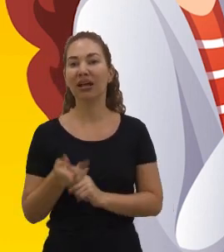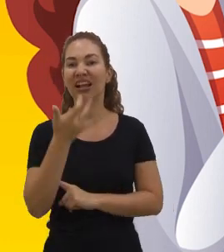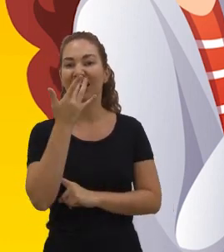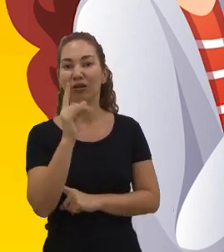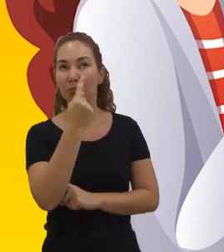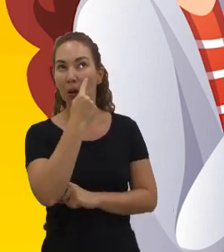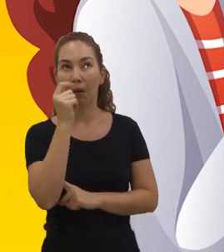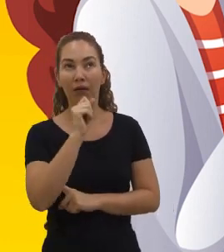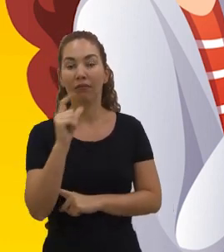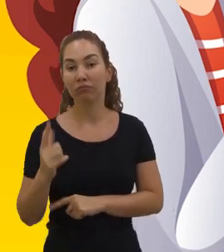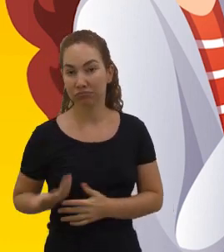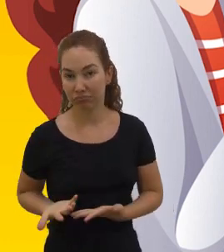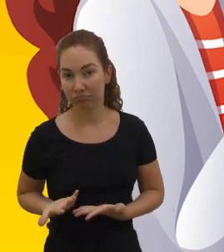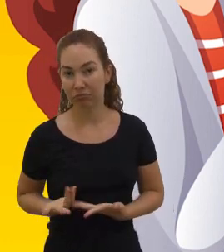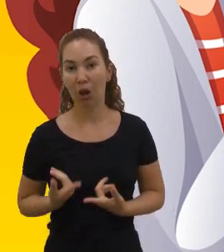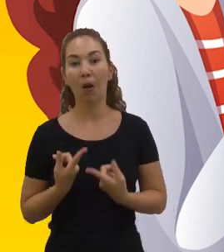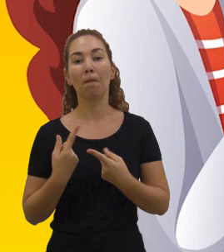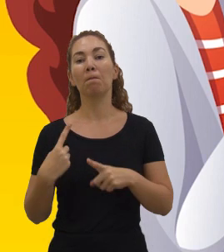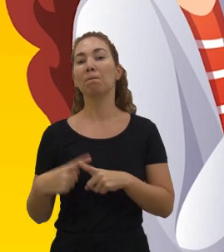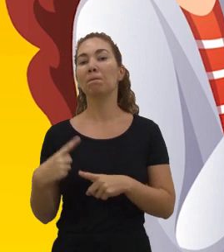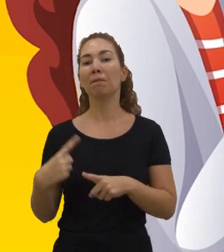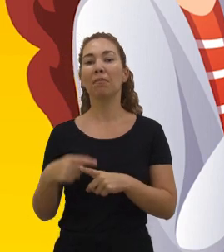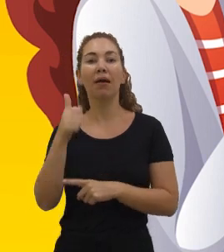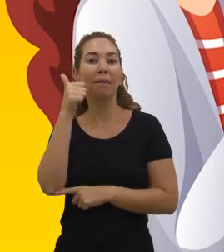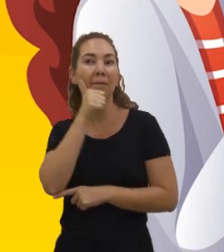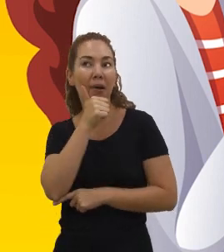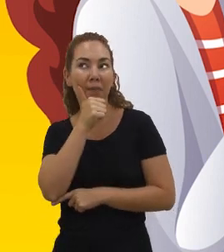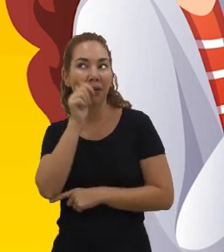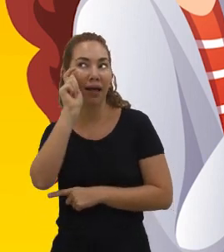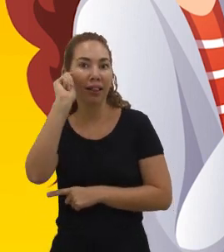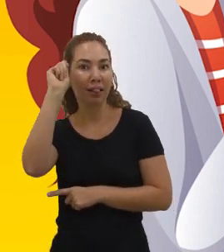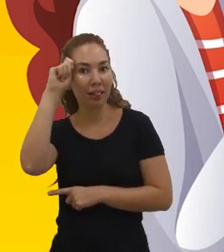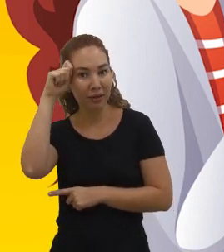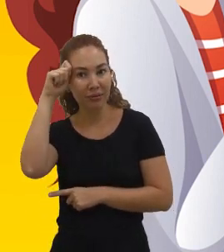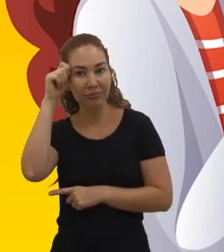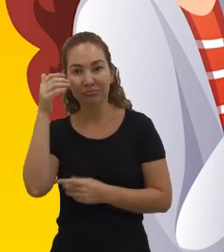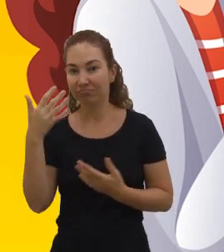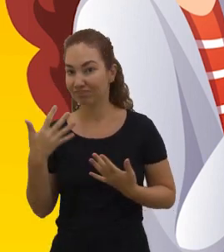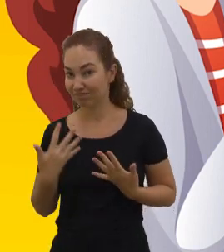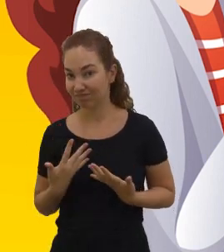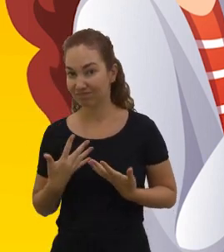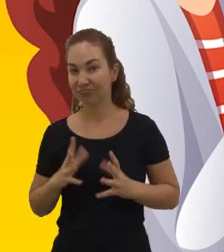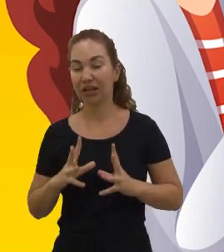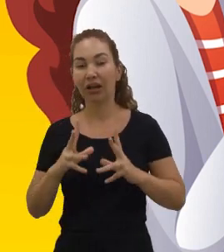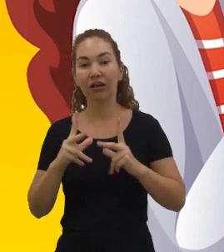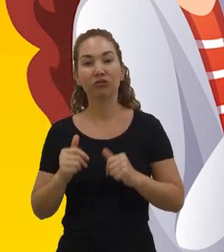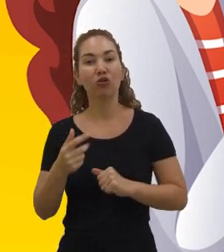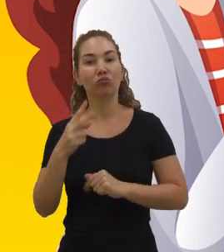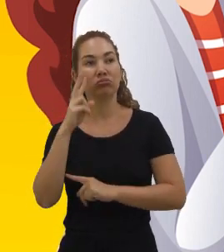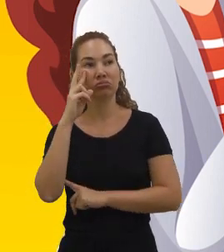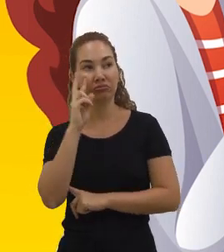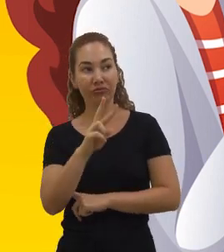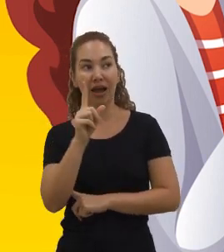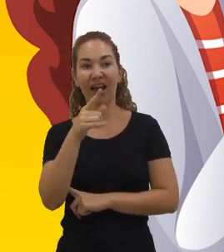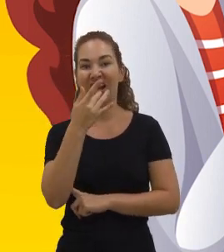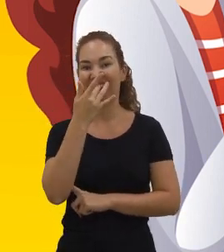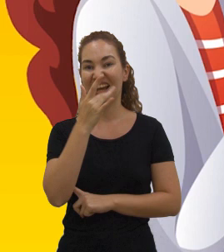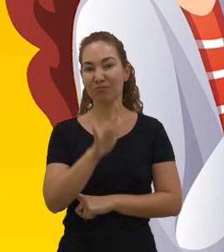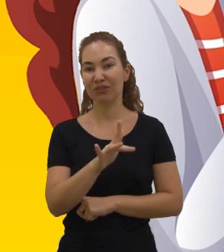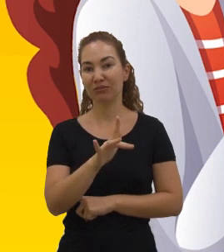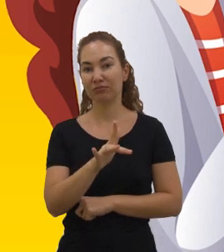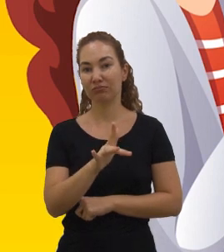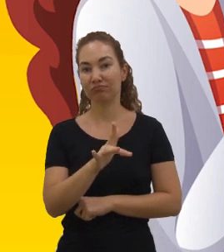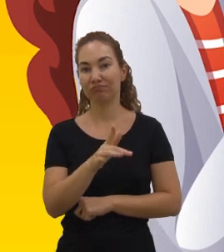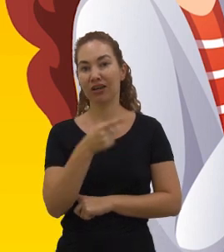de olhos azuis? Por que não negra, né? Então, tudo que ele enxerga é branco,